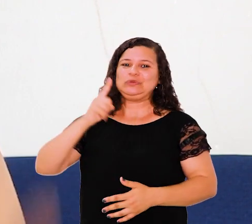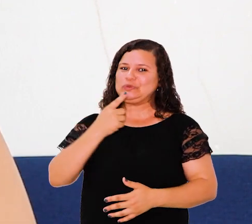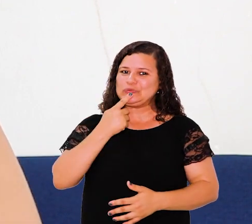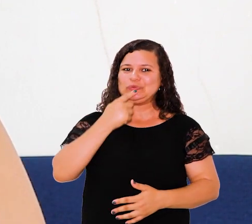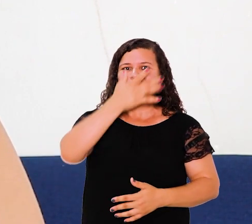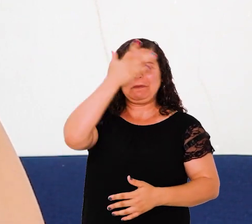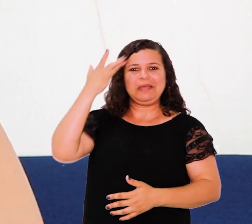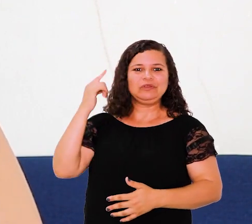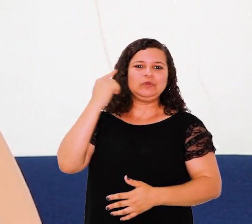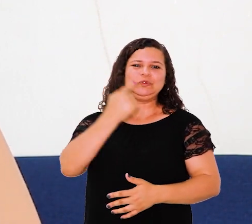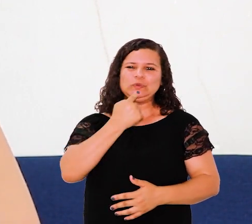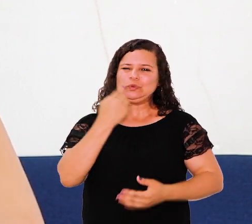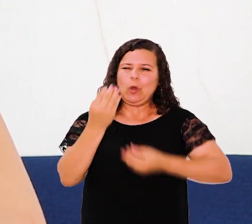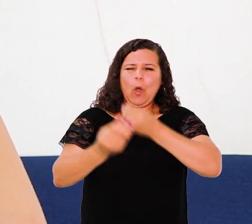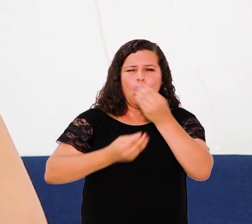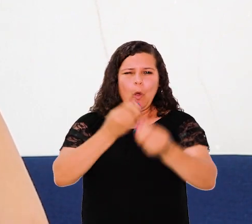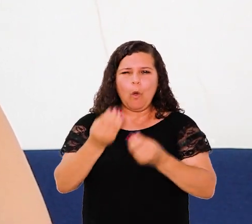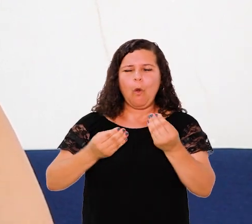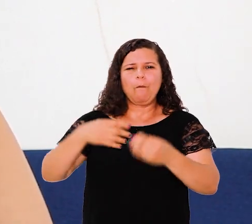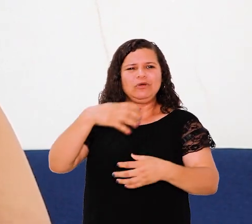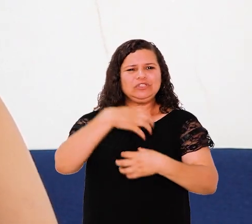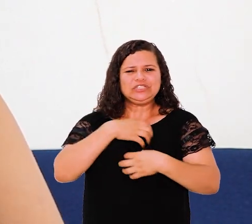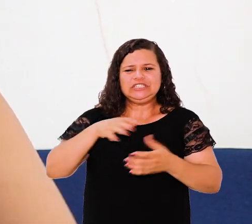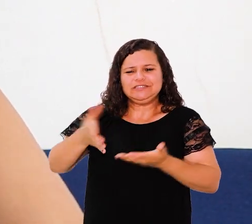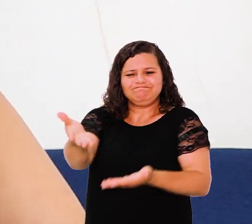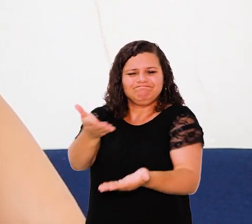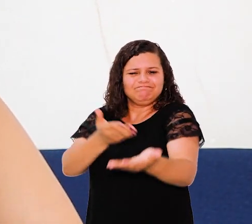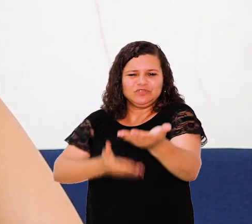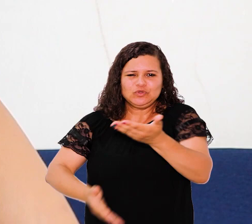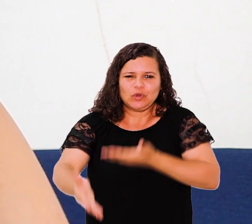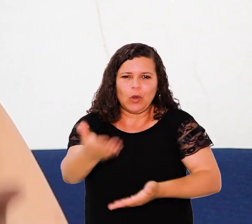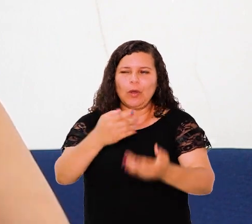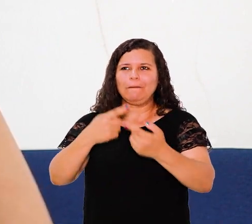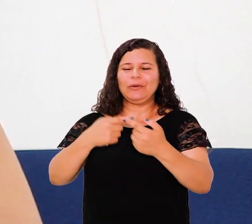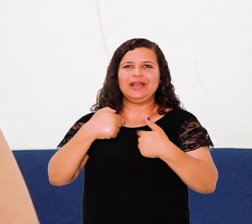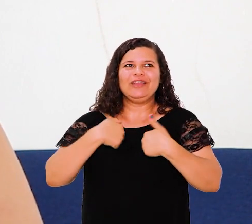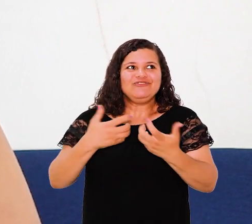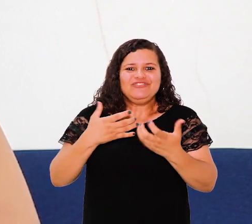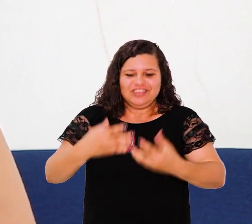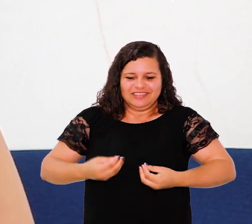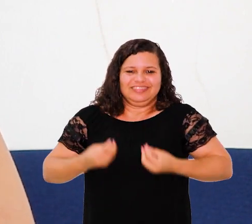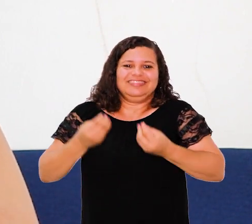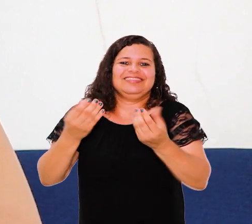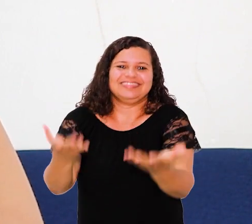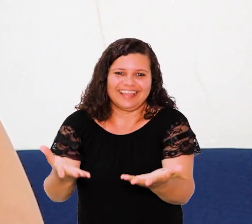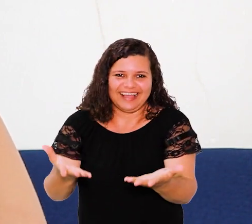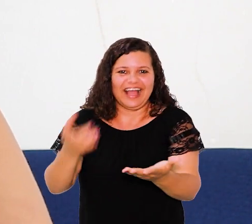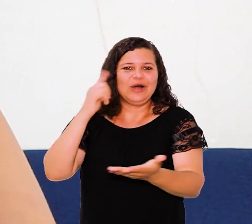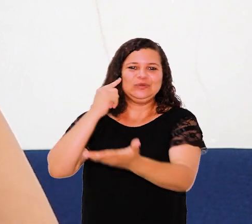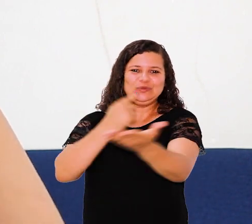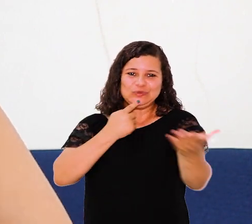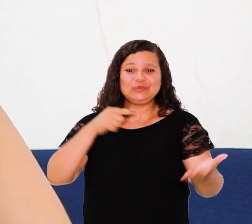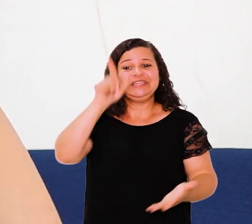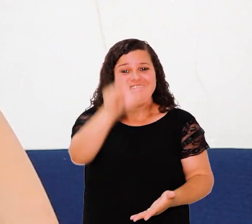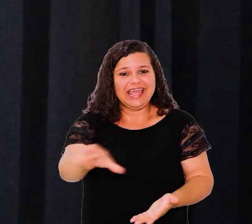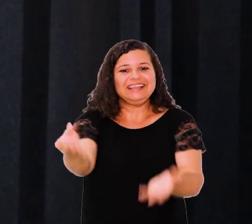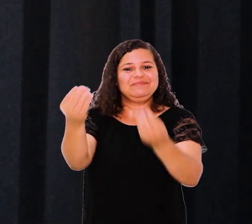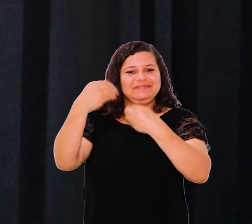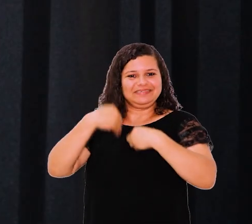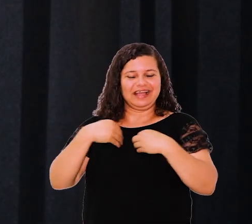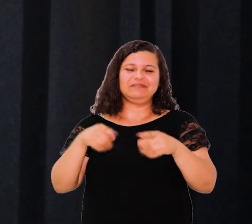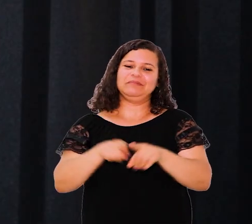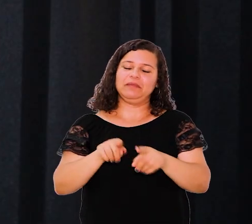pelas pessoas surdas, o que é que eles tinham para fazer essa troca comigo, porque eu tinha muito que oferecer a eles e eles a mim.